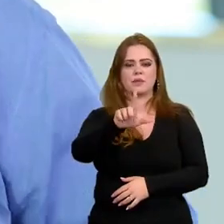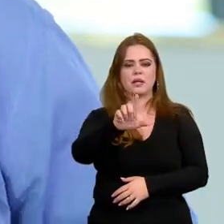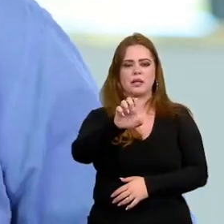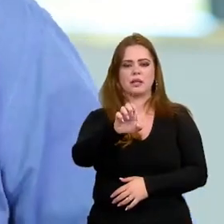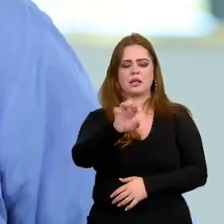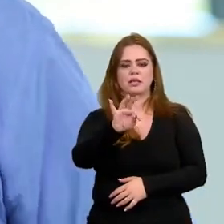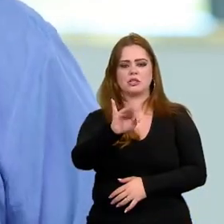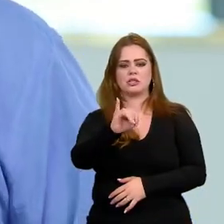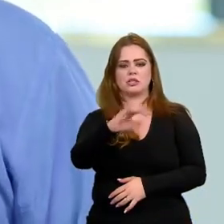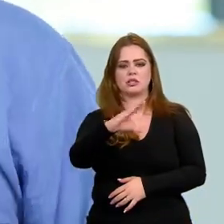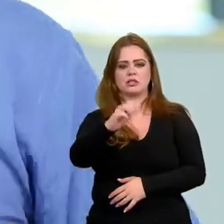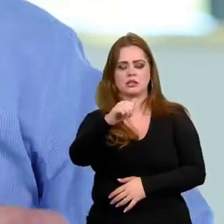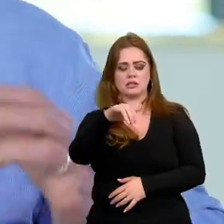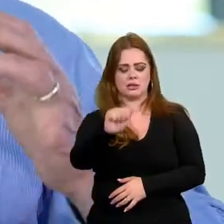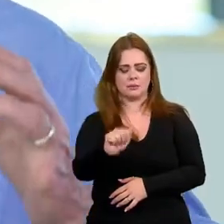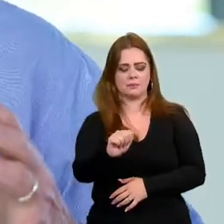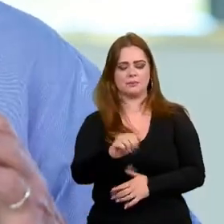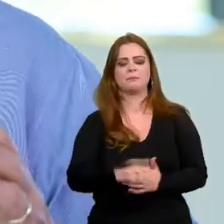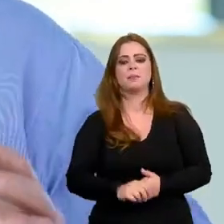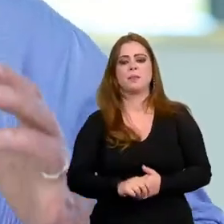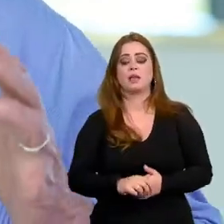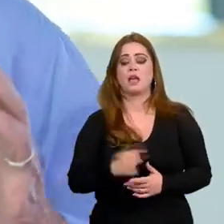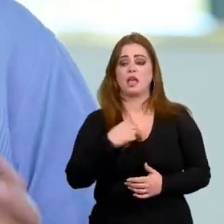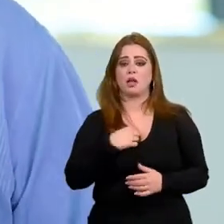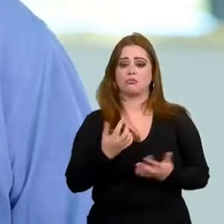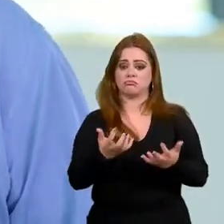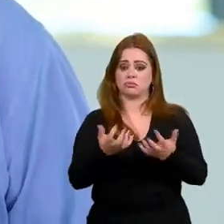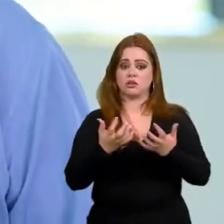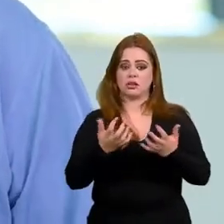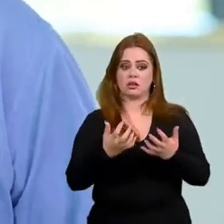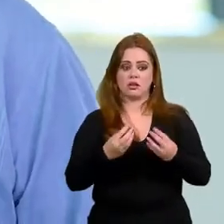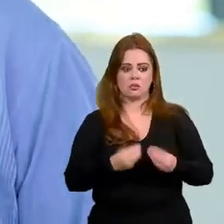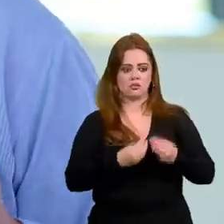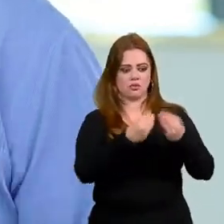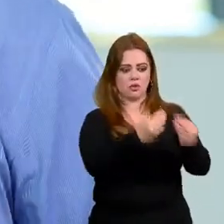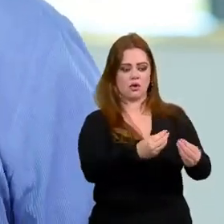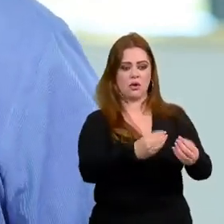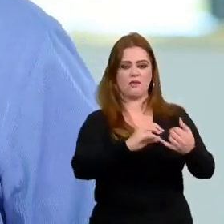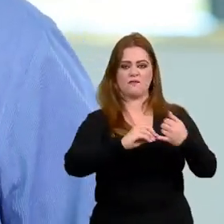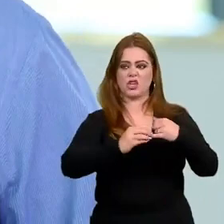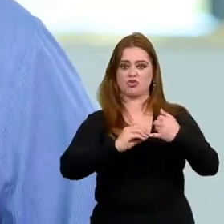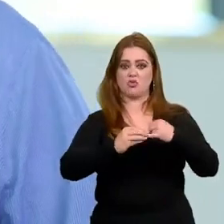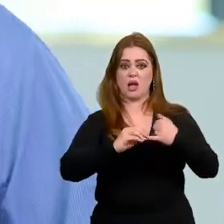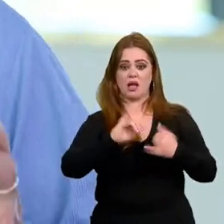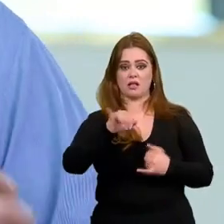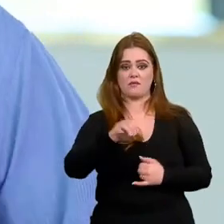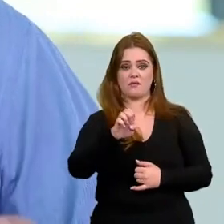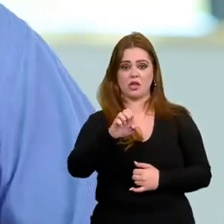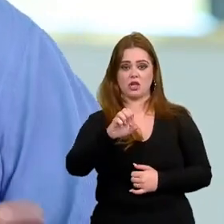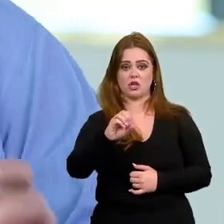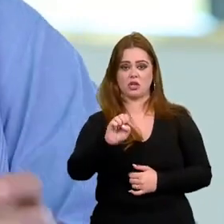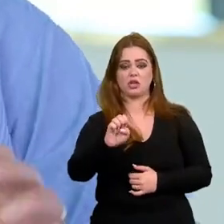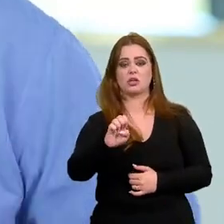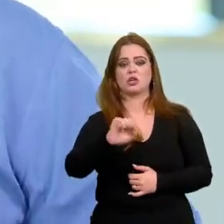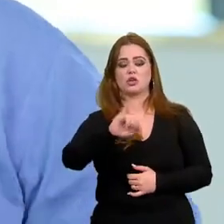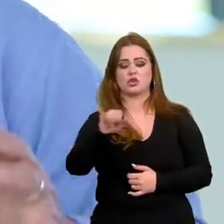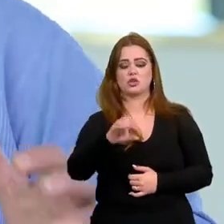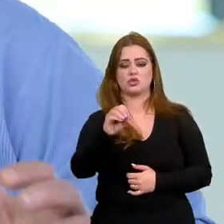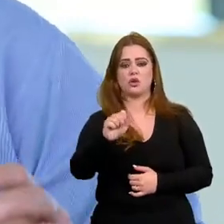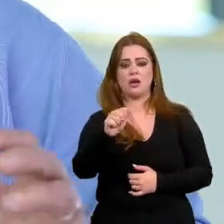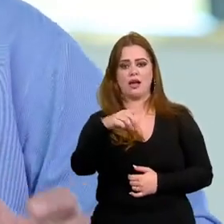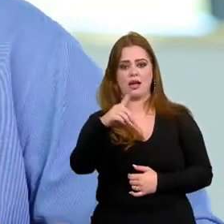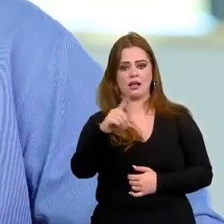príncipe, eu fiz meio de dar feijoada. Aí o pessoal começou, Lula, feijoada é muito forte, a princesa não vai se